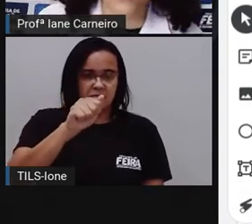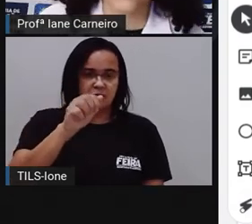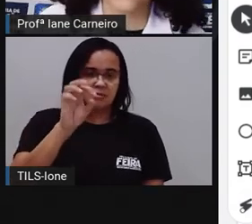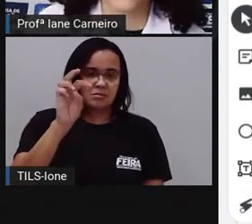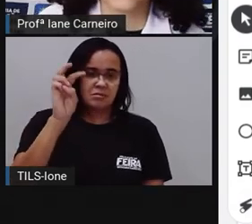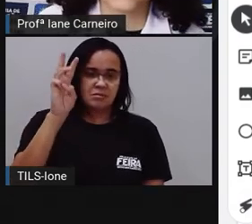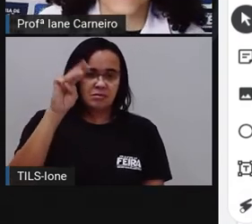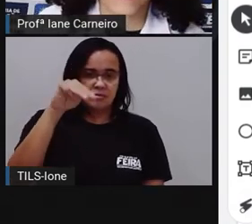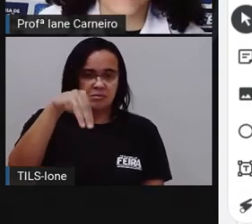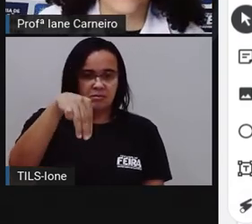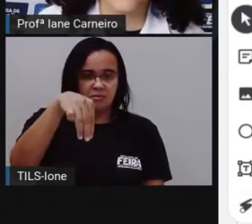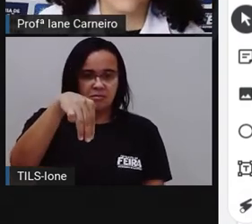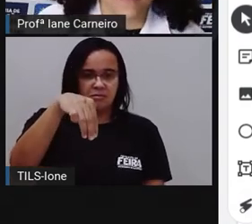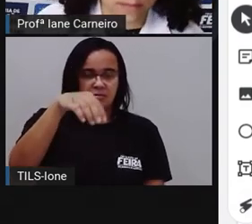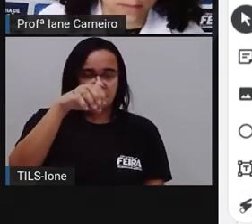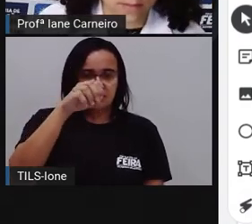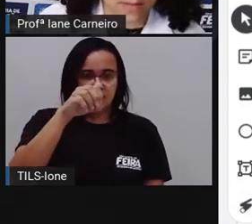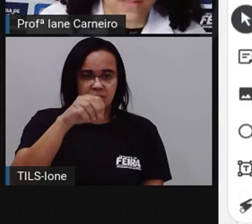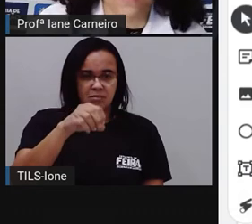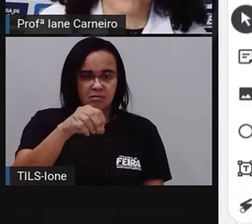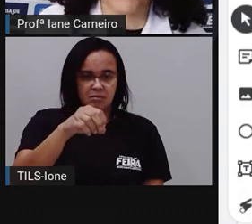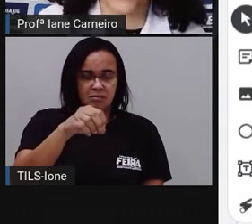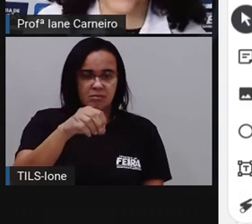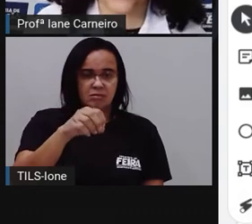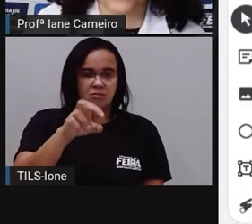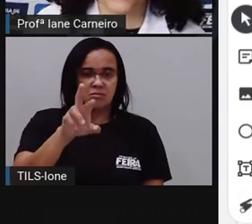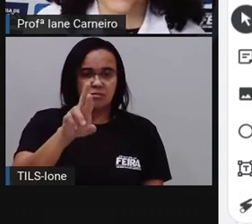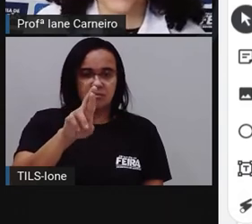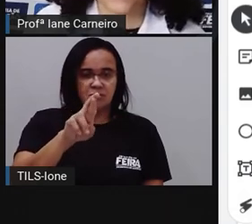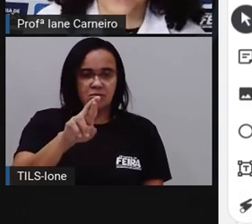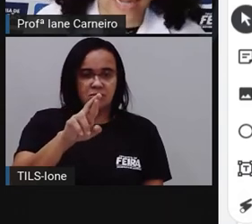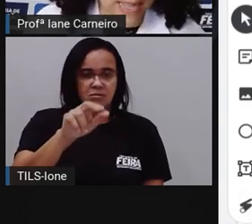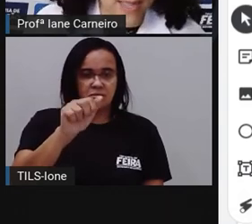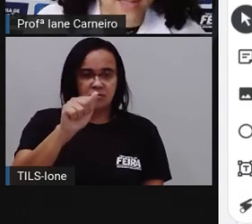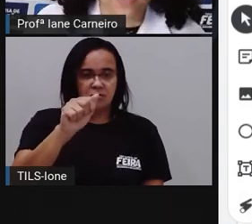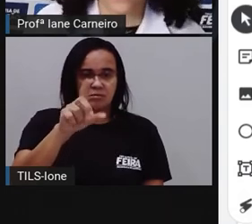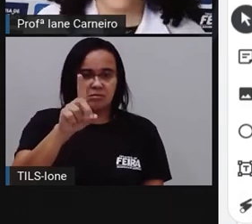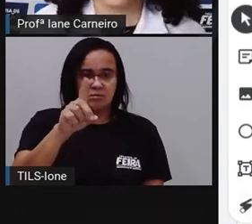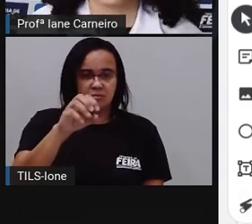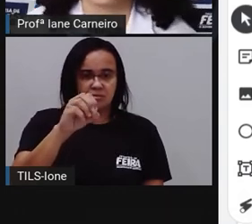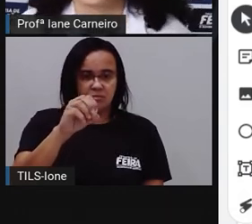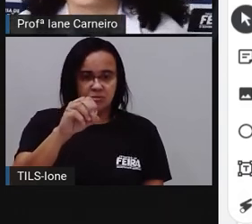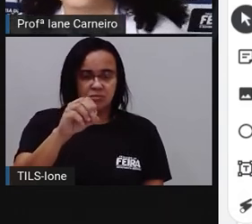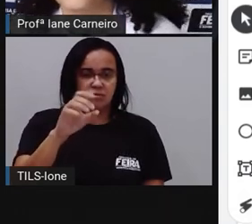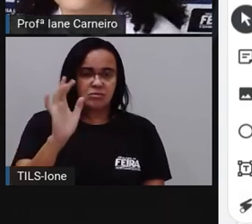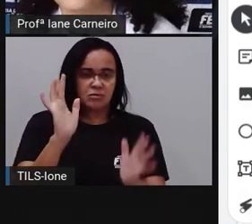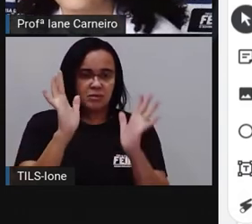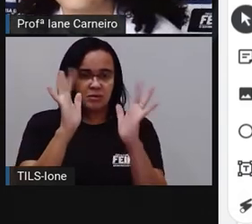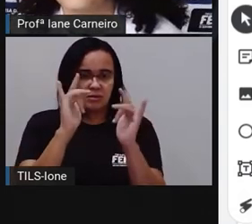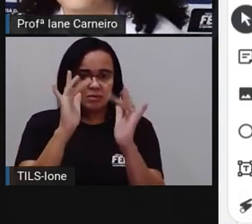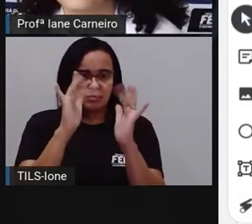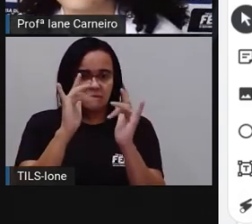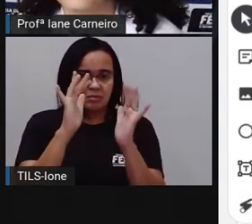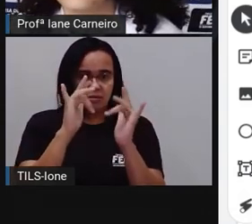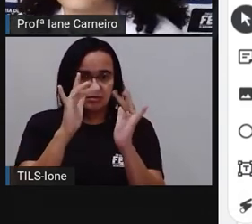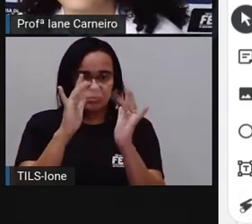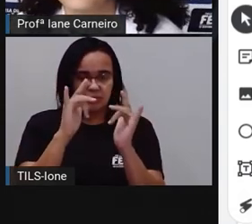Vamos lá, ó. Na, mo, ra, do.